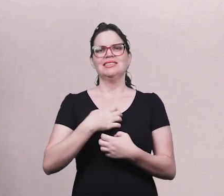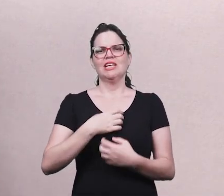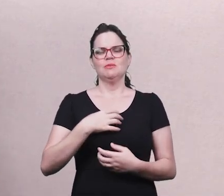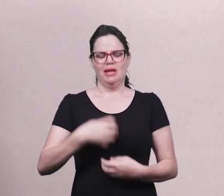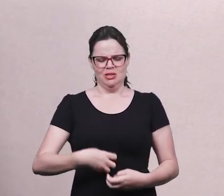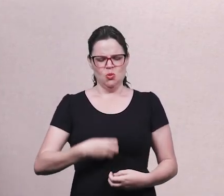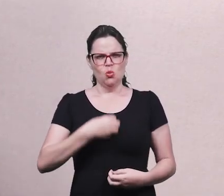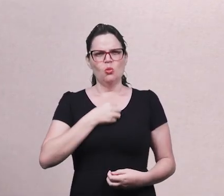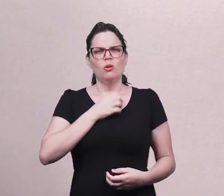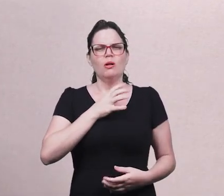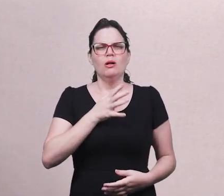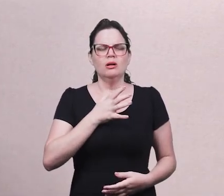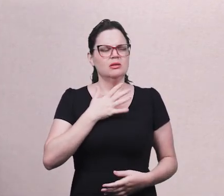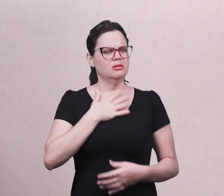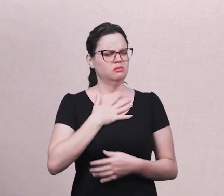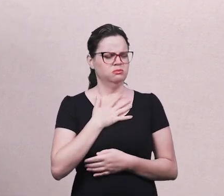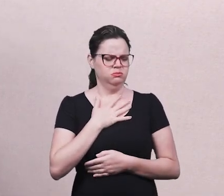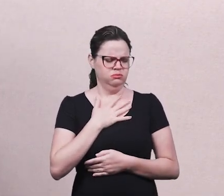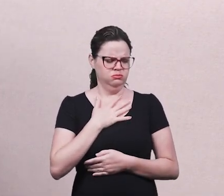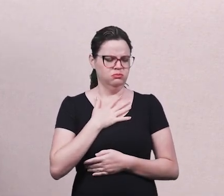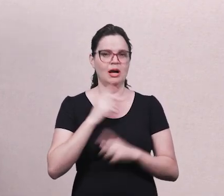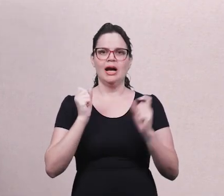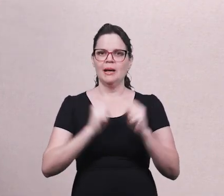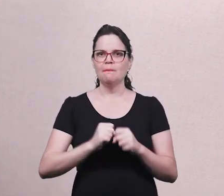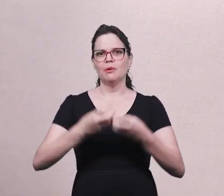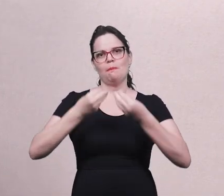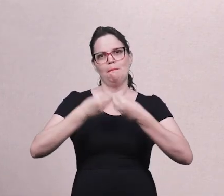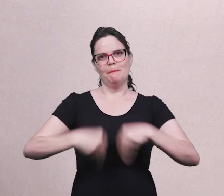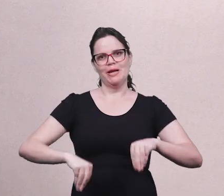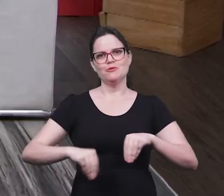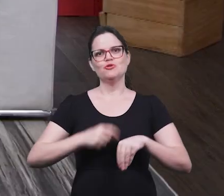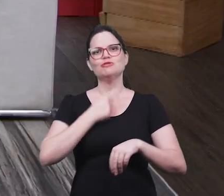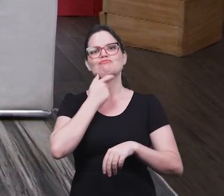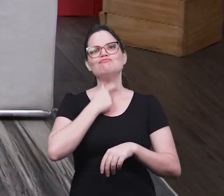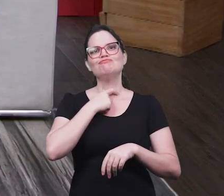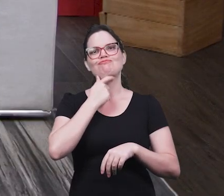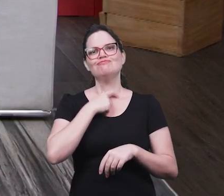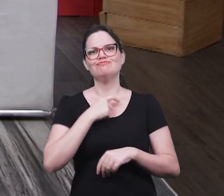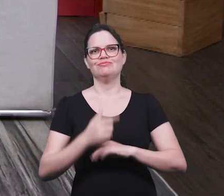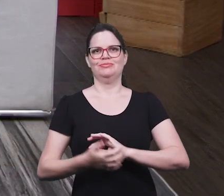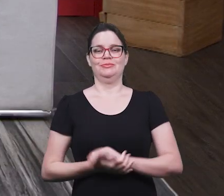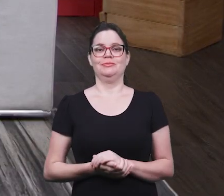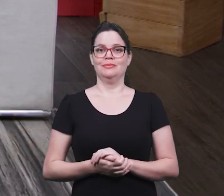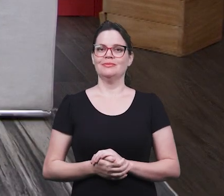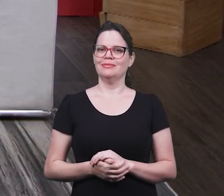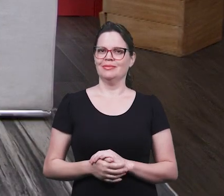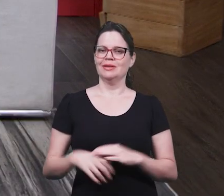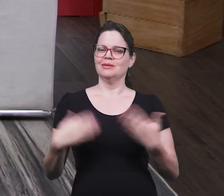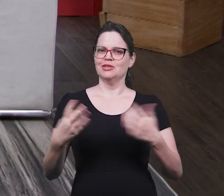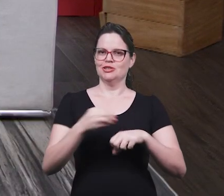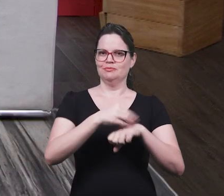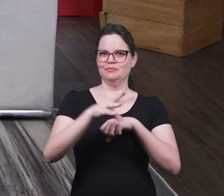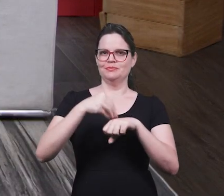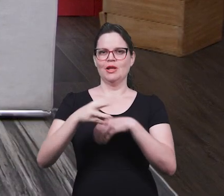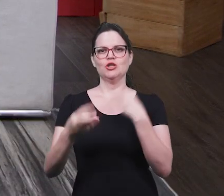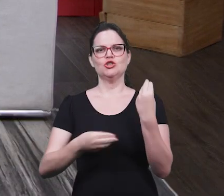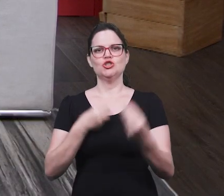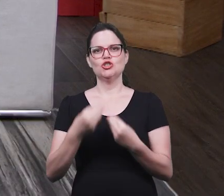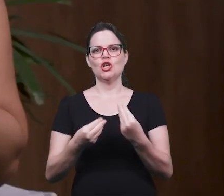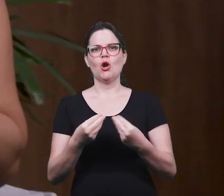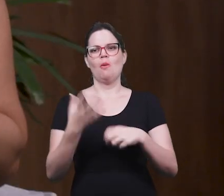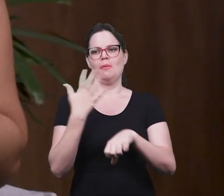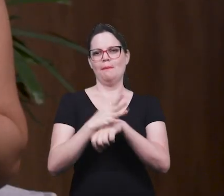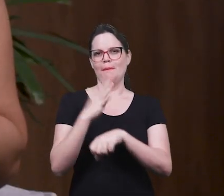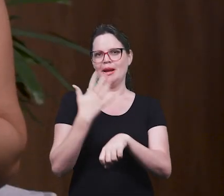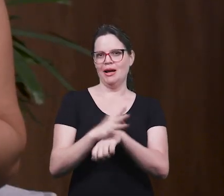sensação de refluxo. E o refluxo agride a prega vocal. Queima. E a gente está falando dessas dicas de